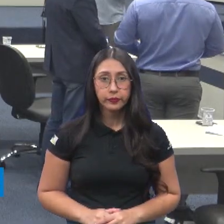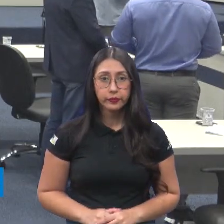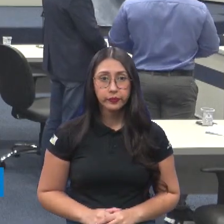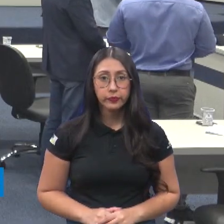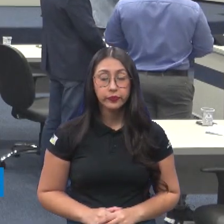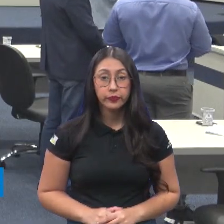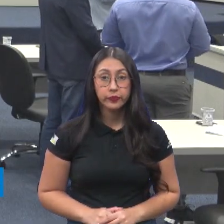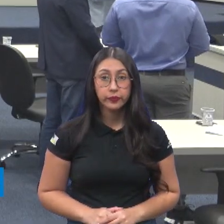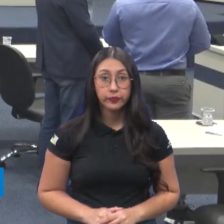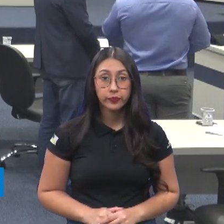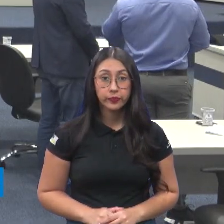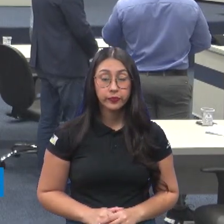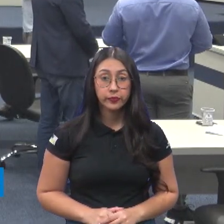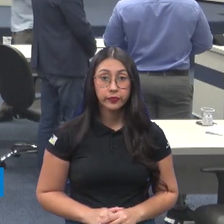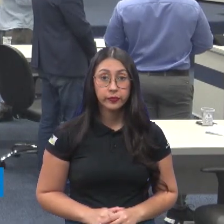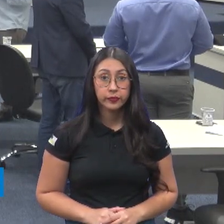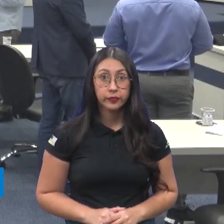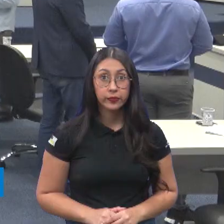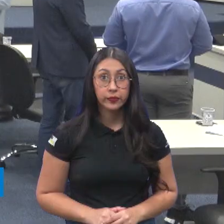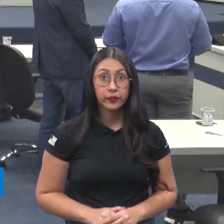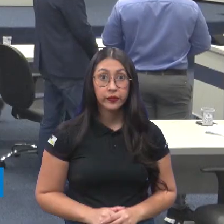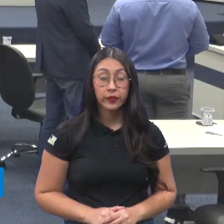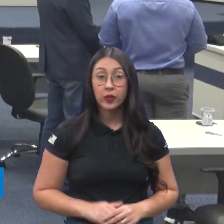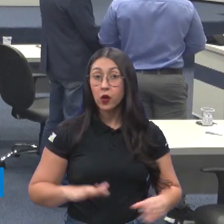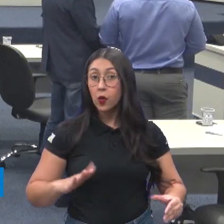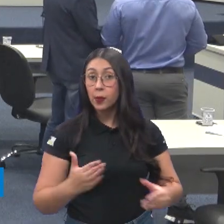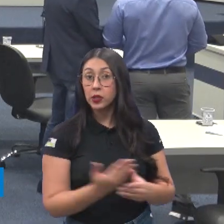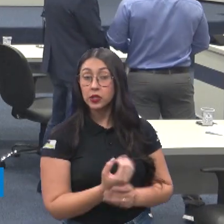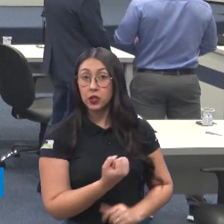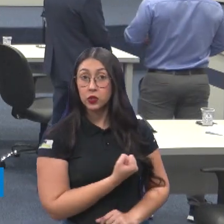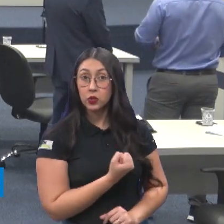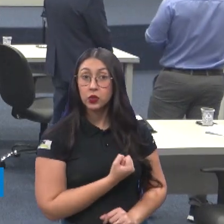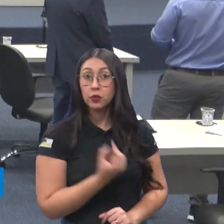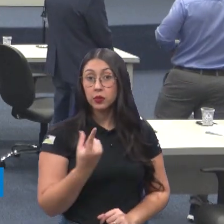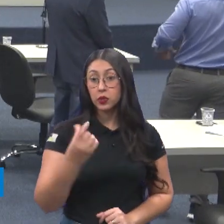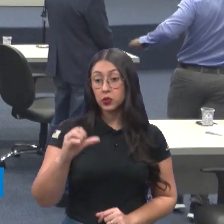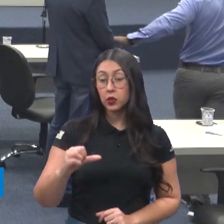Em virtude do adiamento do processo número